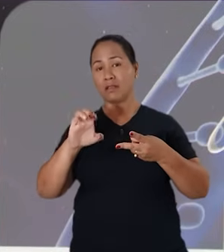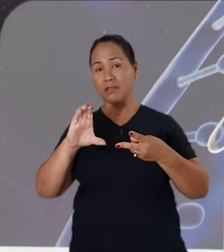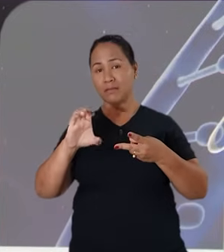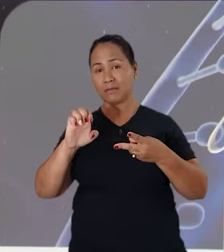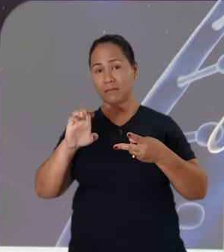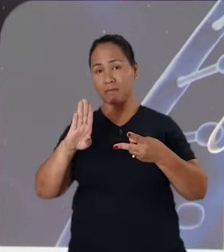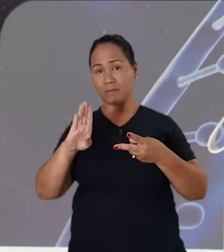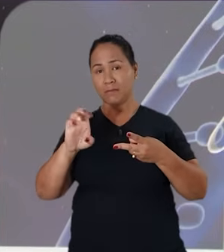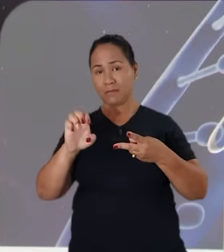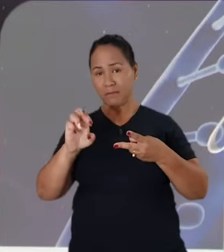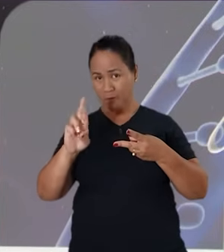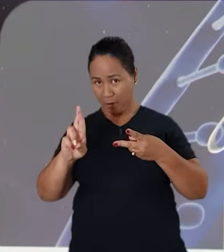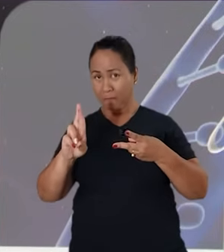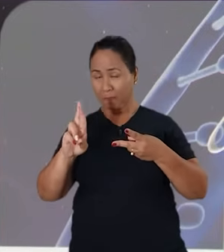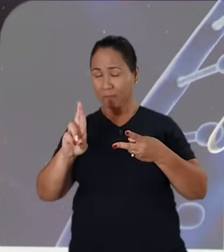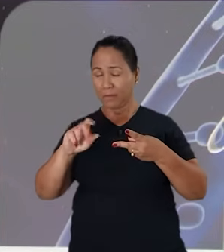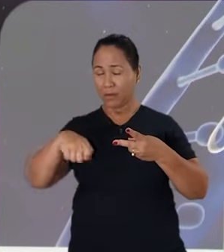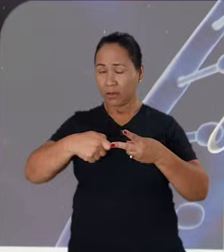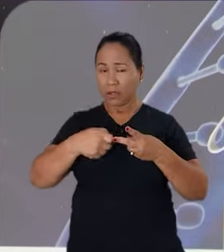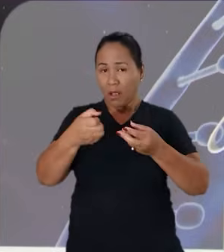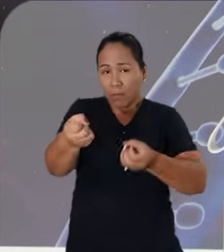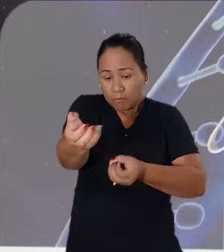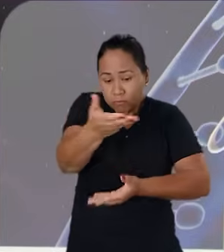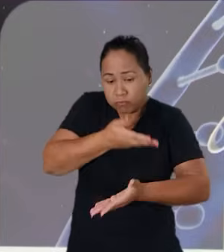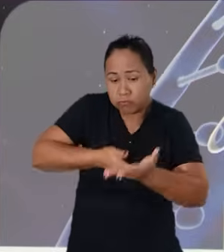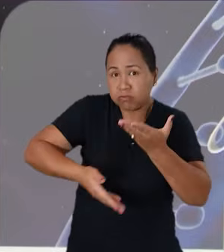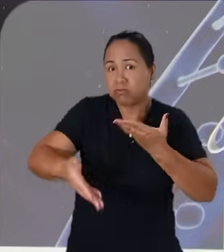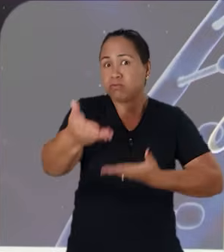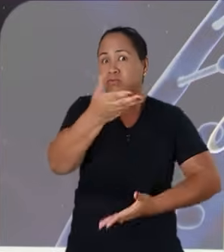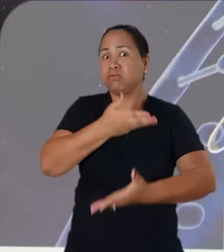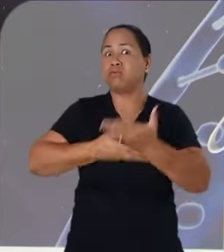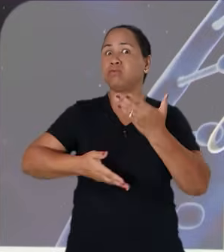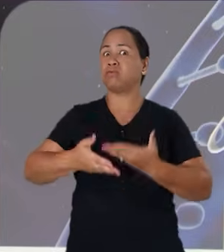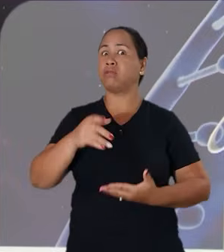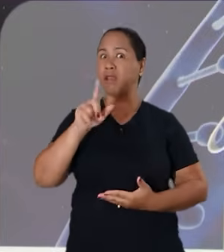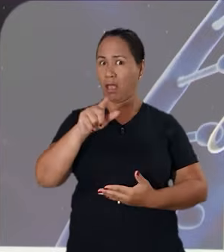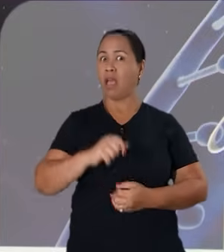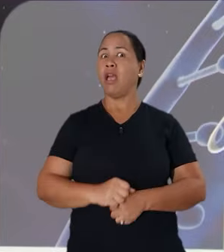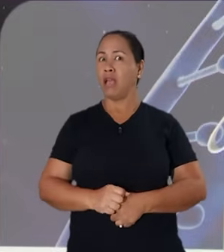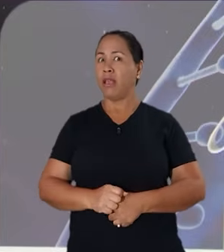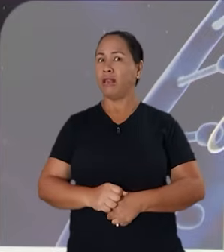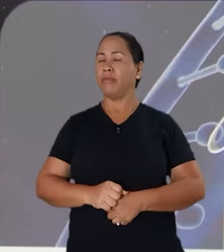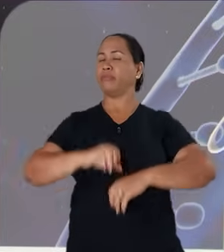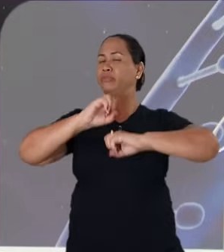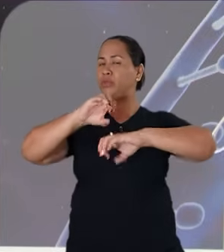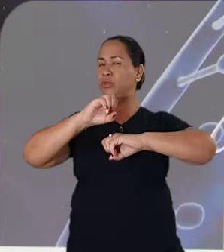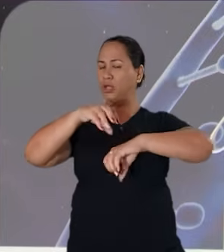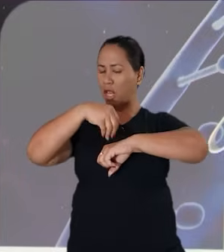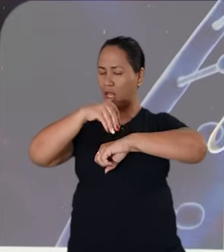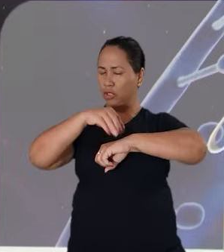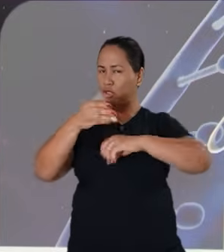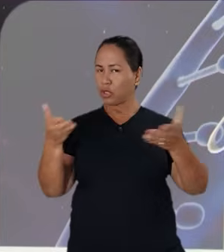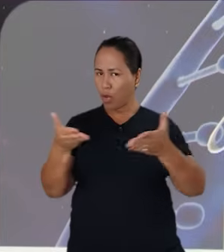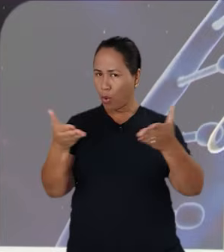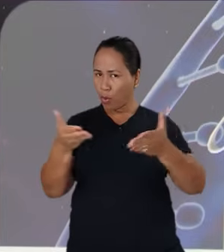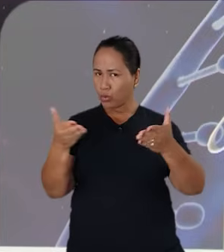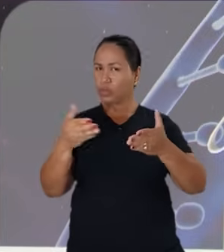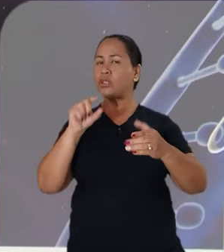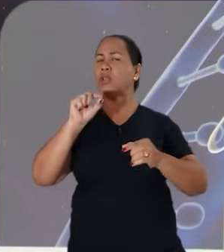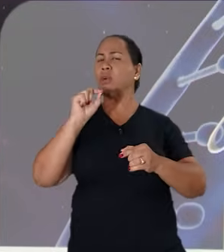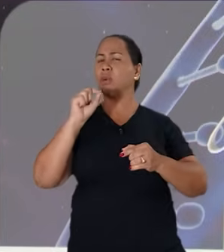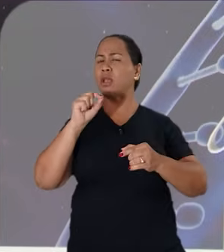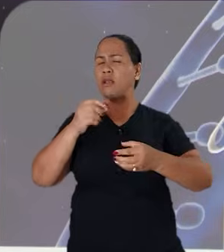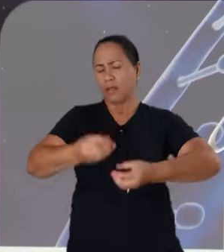mesma medida. E para chegar nessa medida, a fórmula é